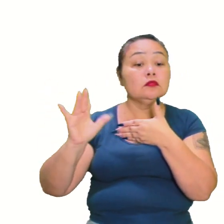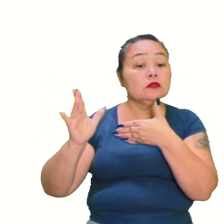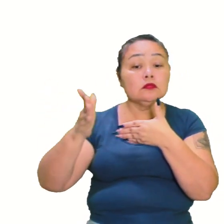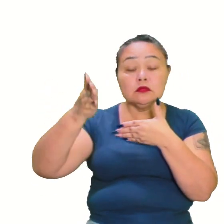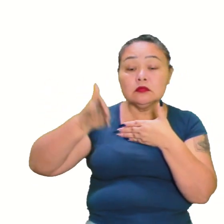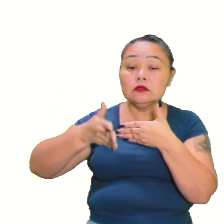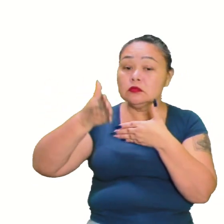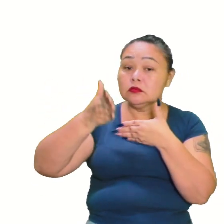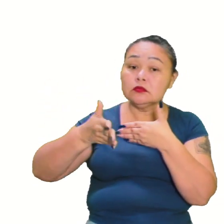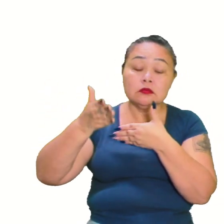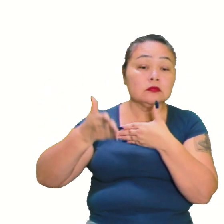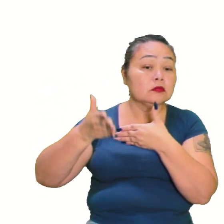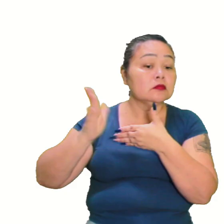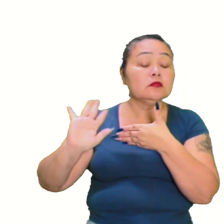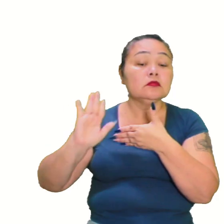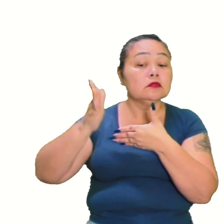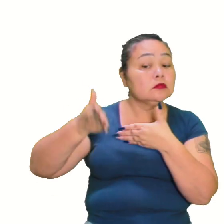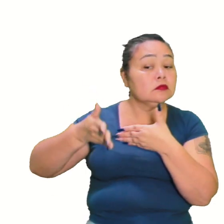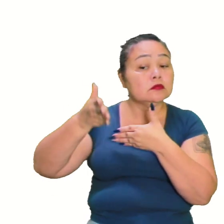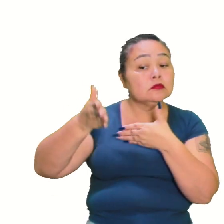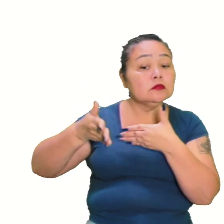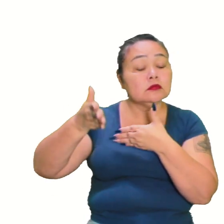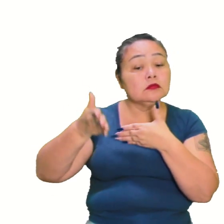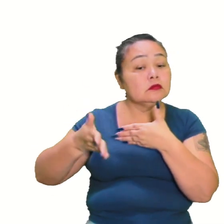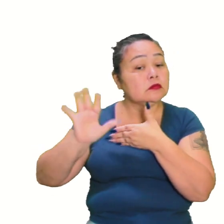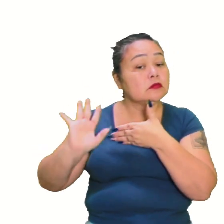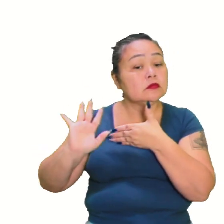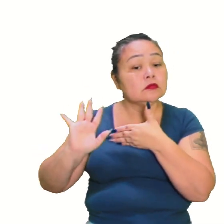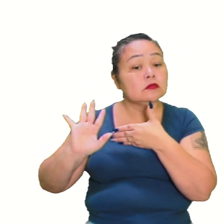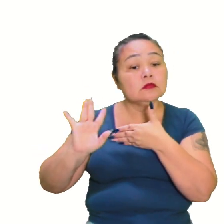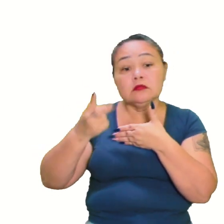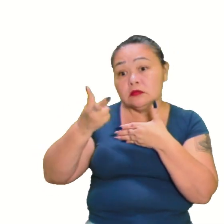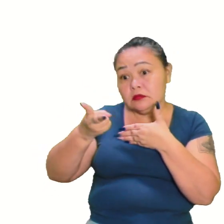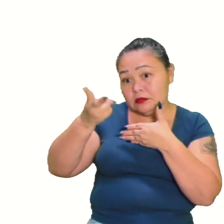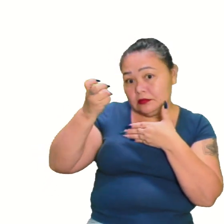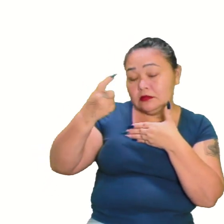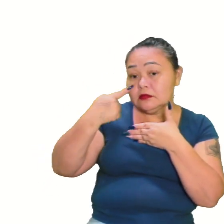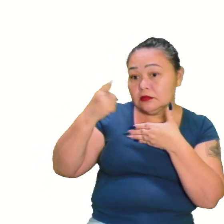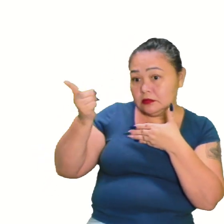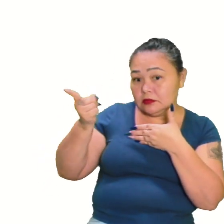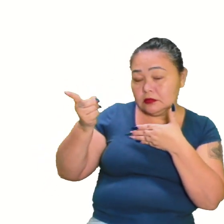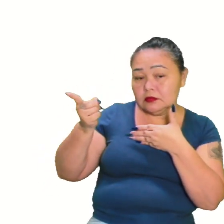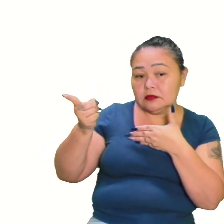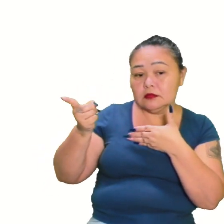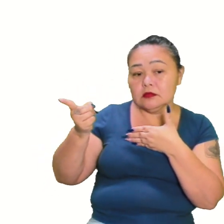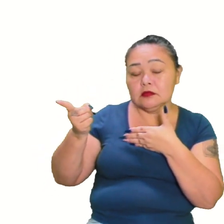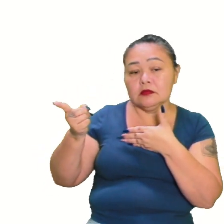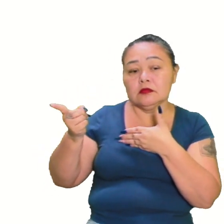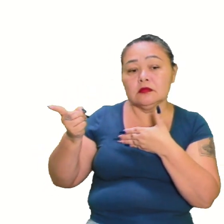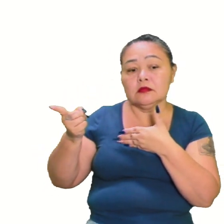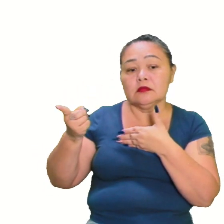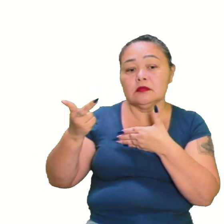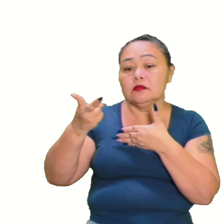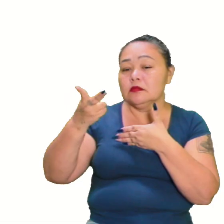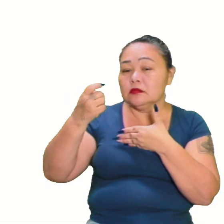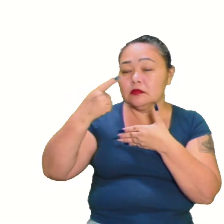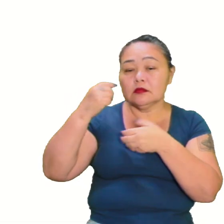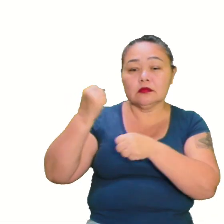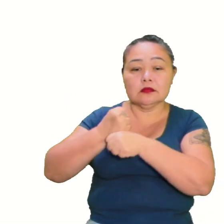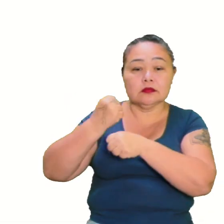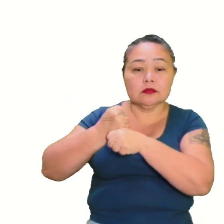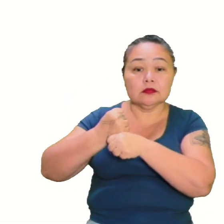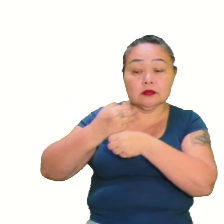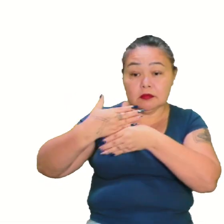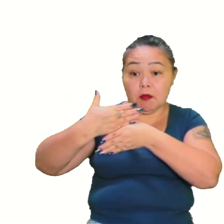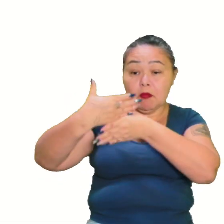Só tá fechado do lado. Só de um lado. De uma extremidade. Isso. Percebam que por esse terreno aqui, ó, o cara ter feito a casa